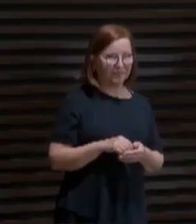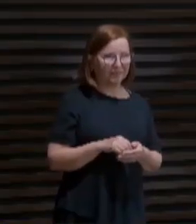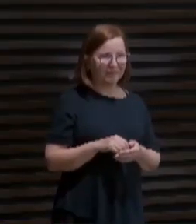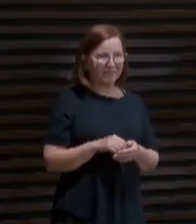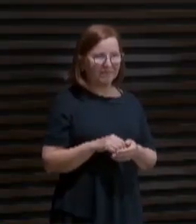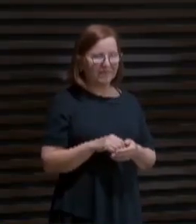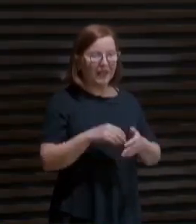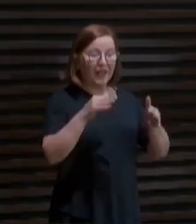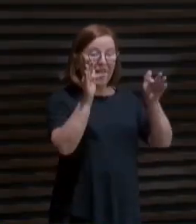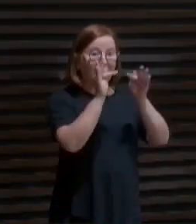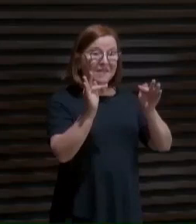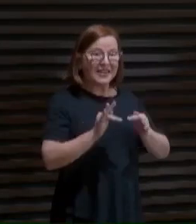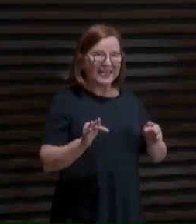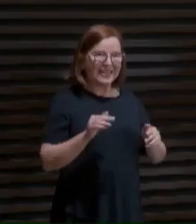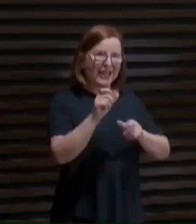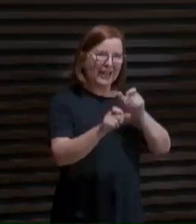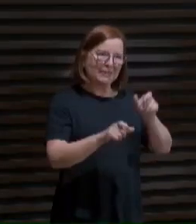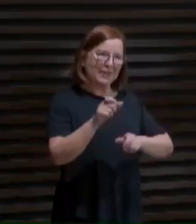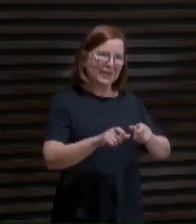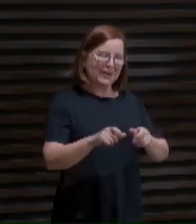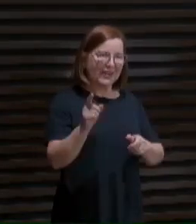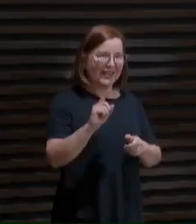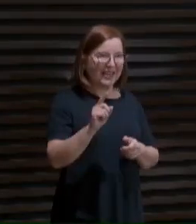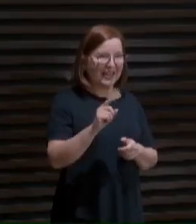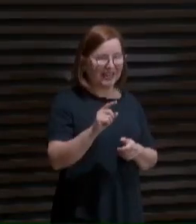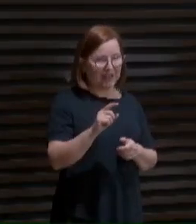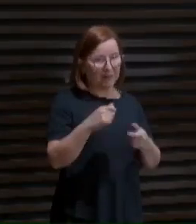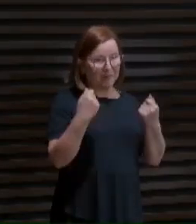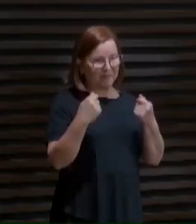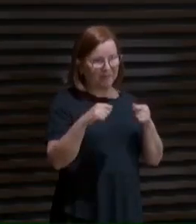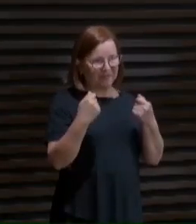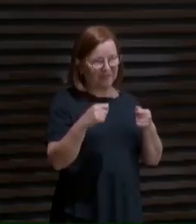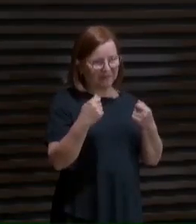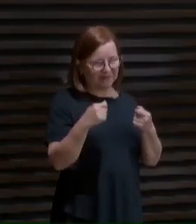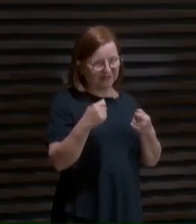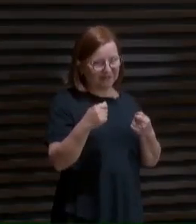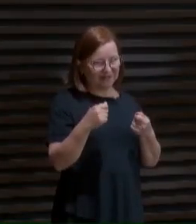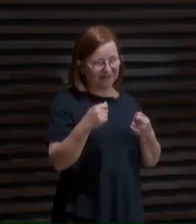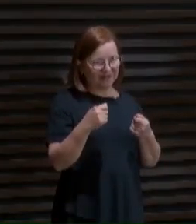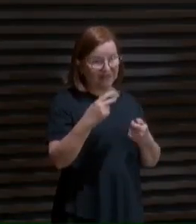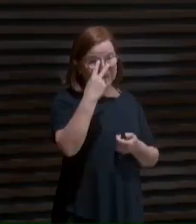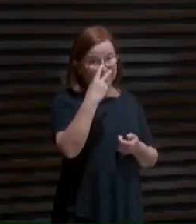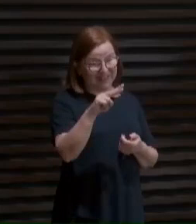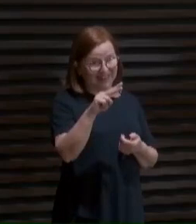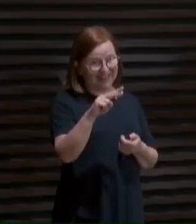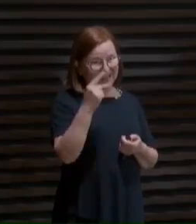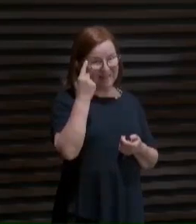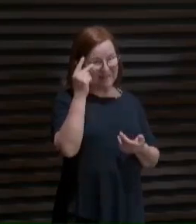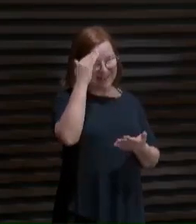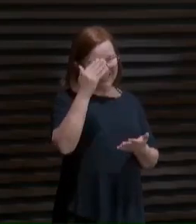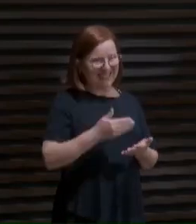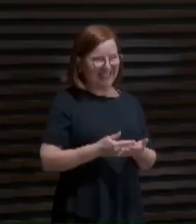Mais bem-aventurados são os que não precisam ver para